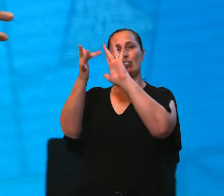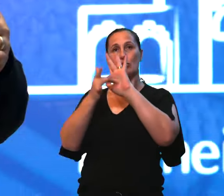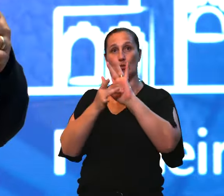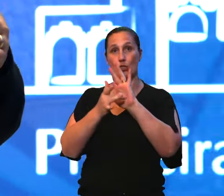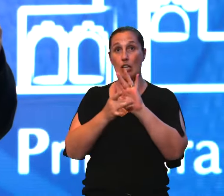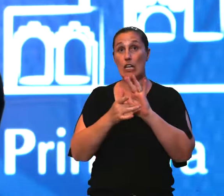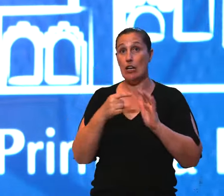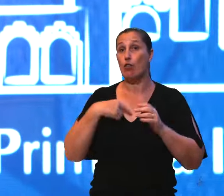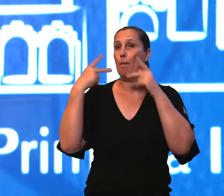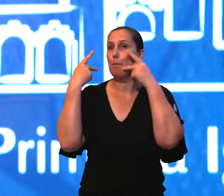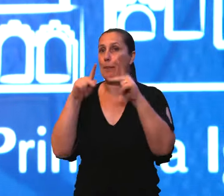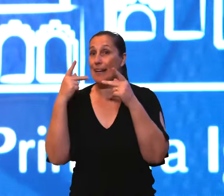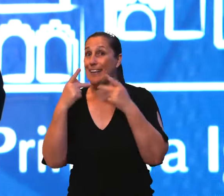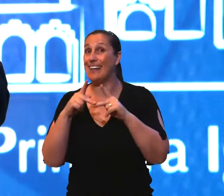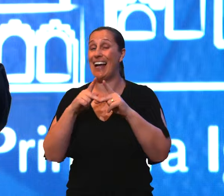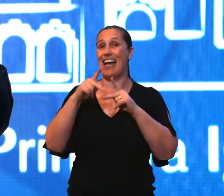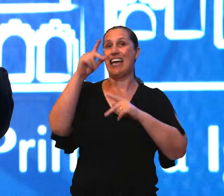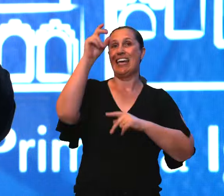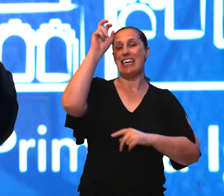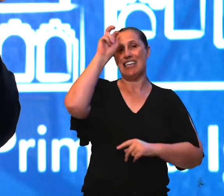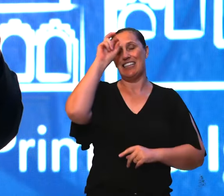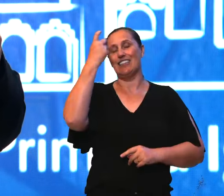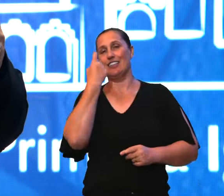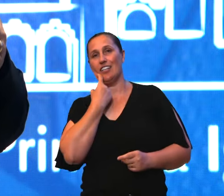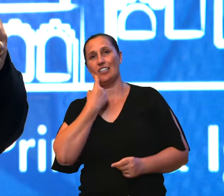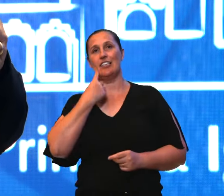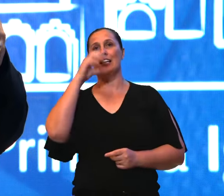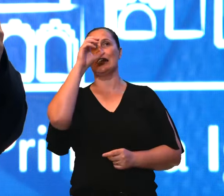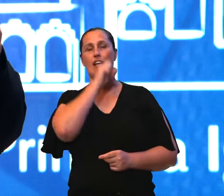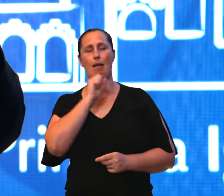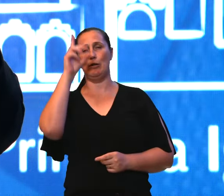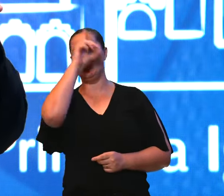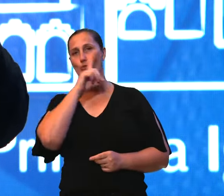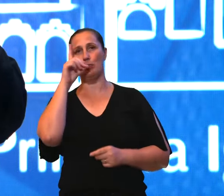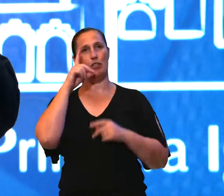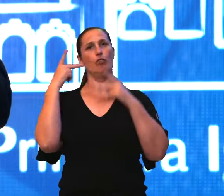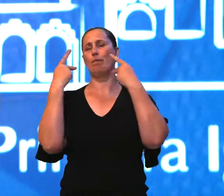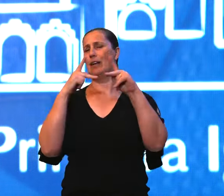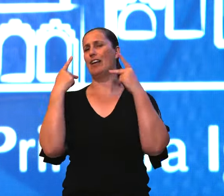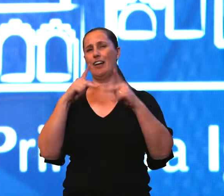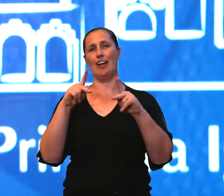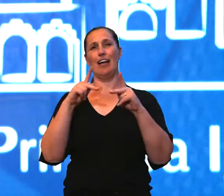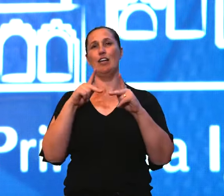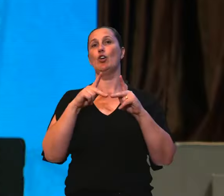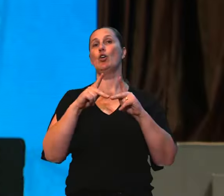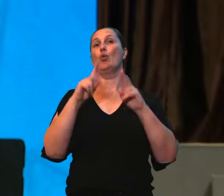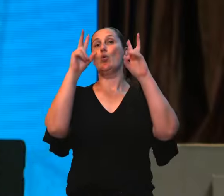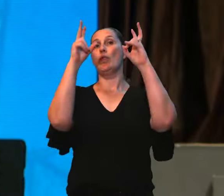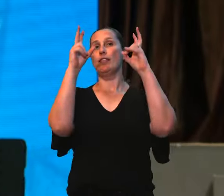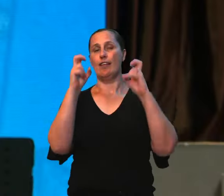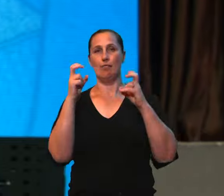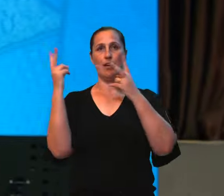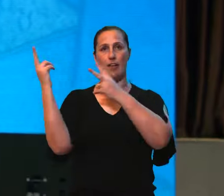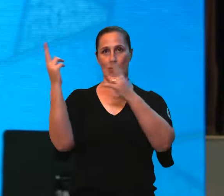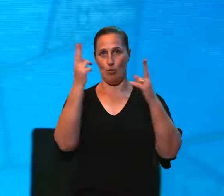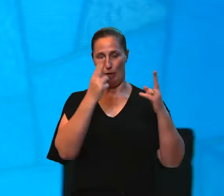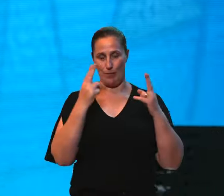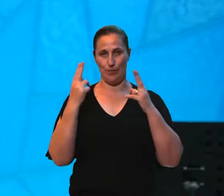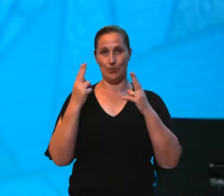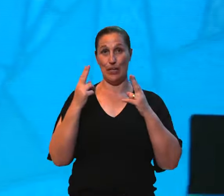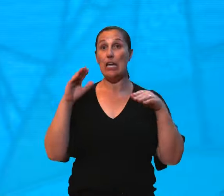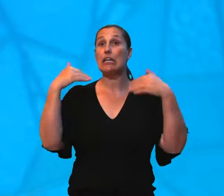perde porque depois eu nunca mais volto é assim leva 10 anos para deixar voltar o pastor espera todo mundo esquecer depois ele me traz então